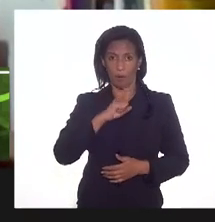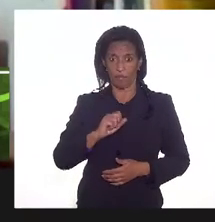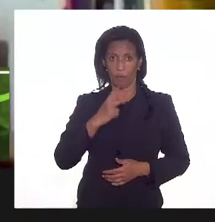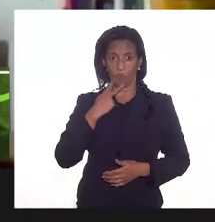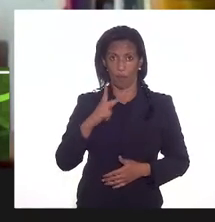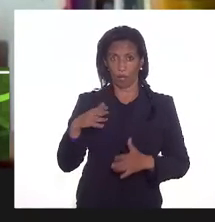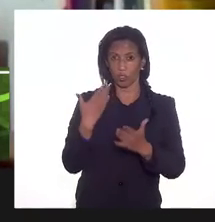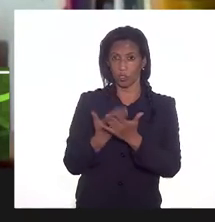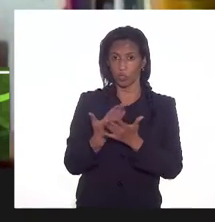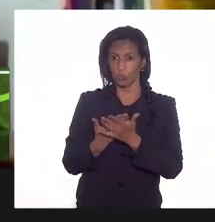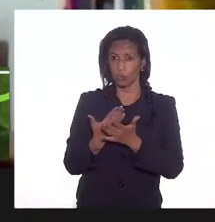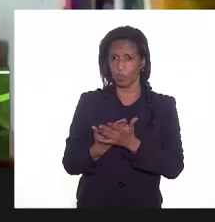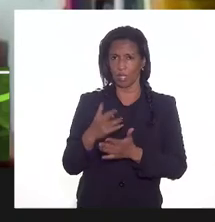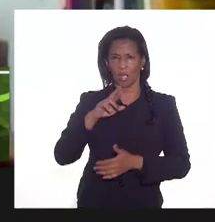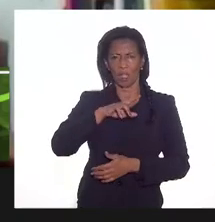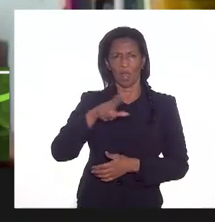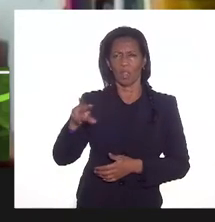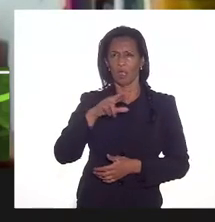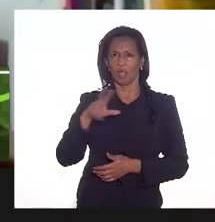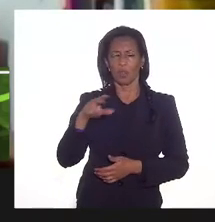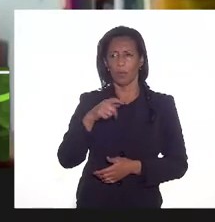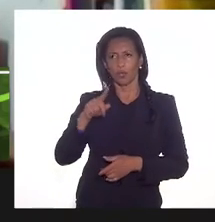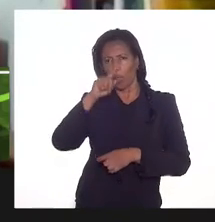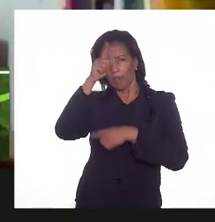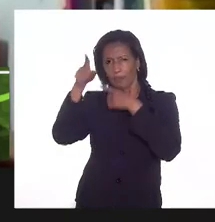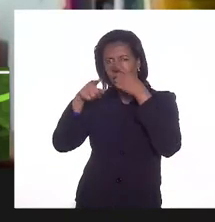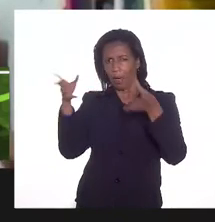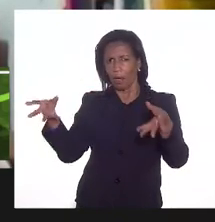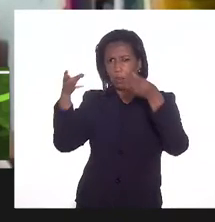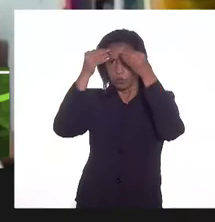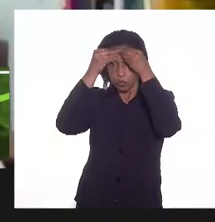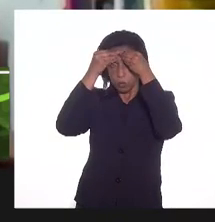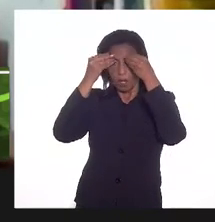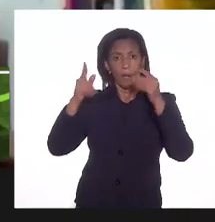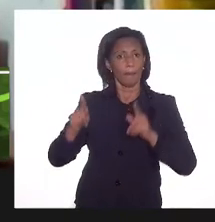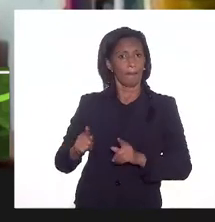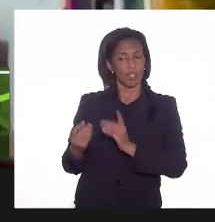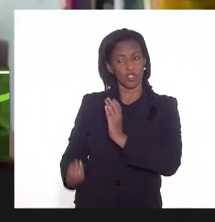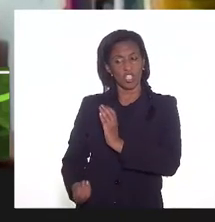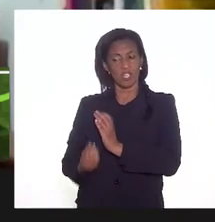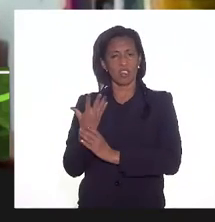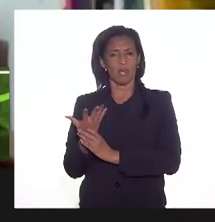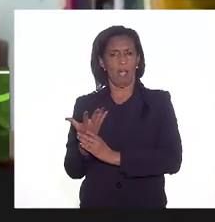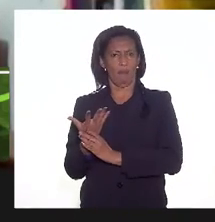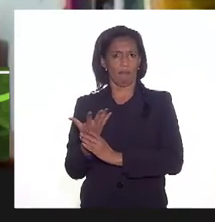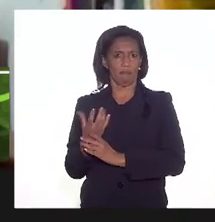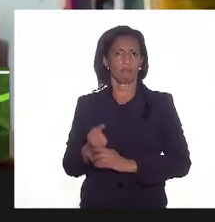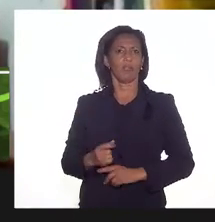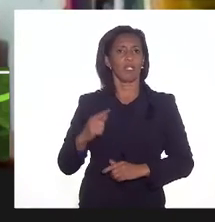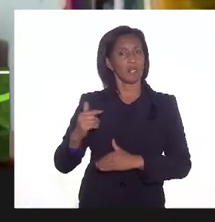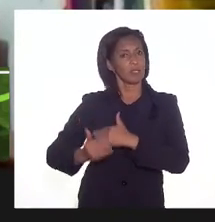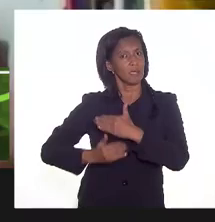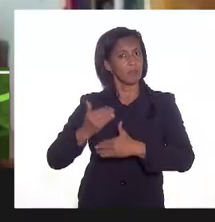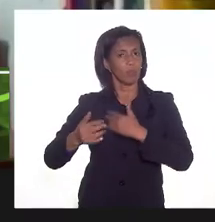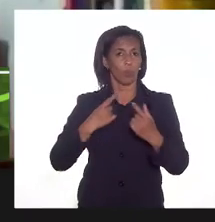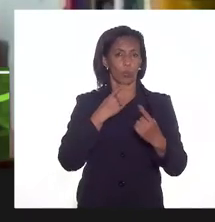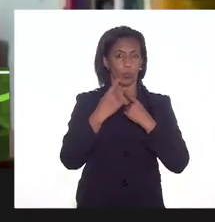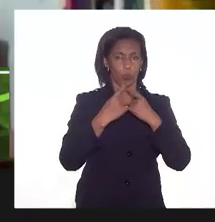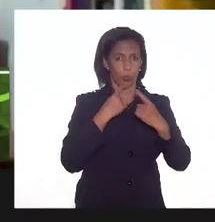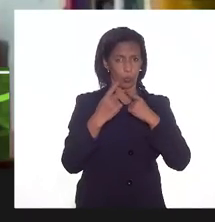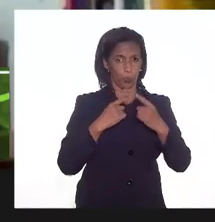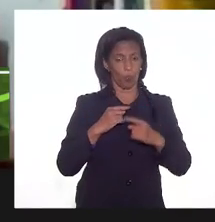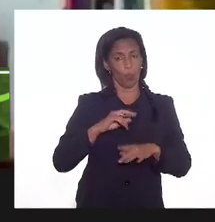estudar não é só um ato de consumir ideias mas de criá-las e recriá-las e nesse processo de diálogo